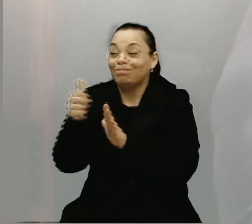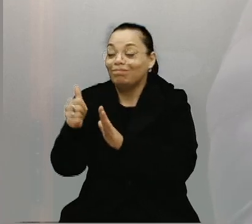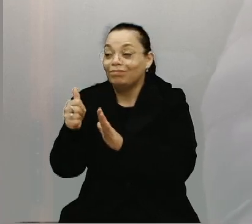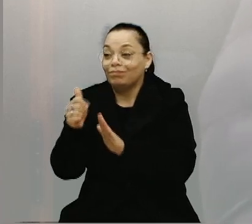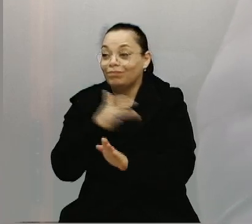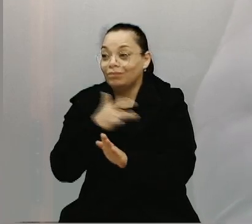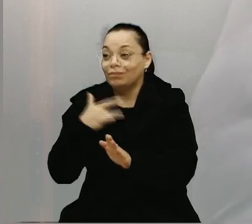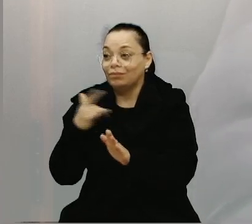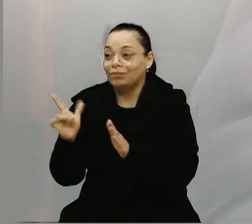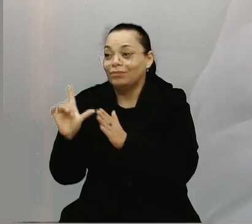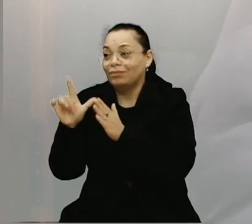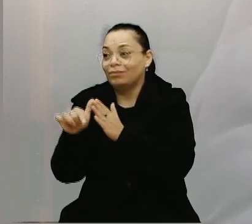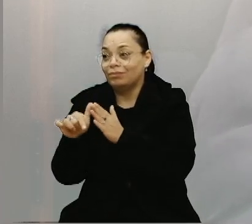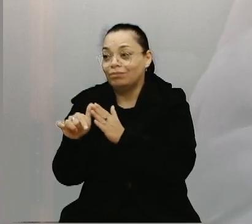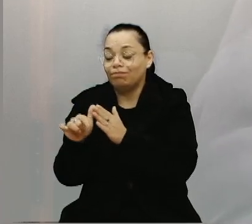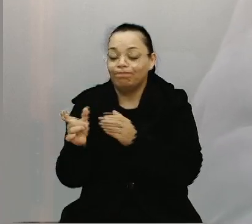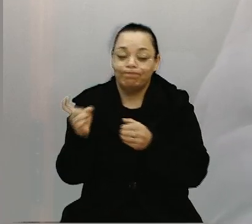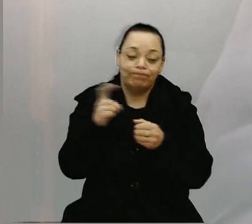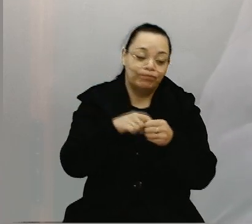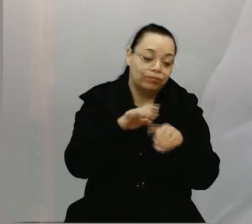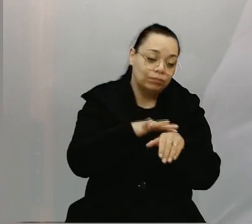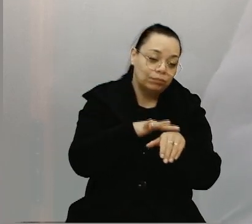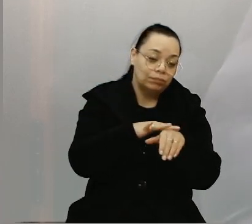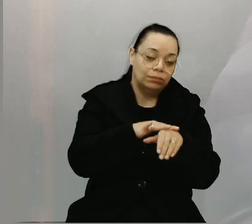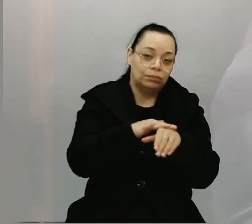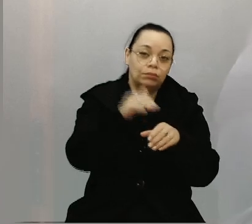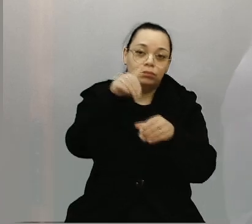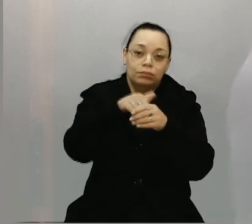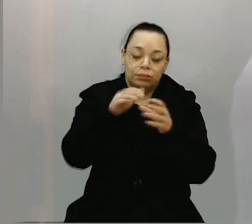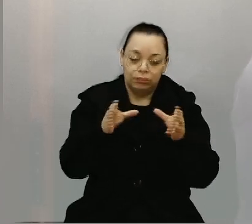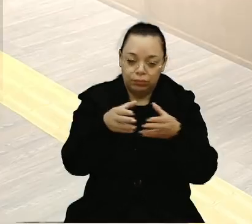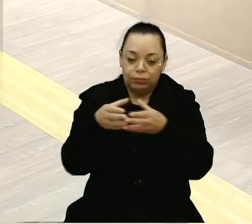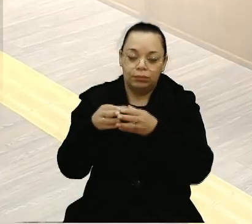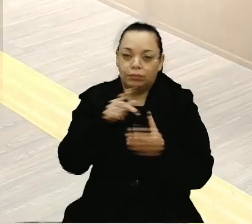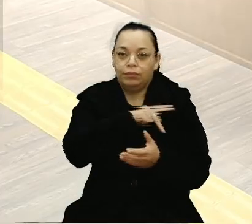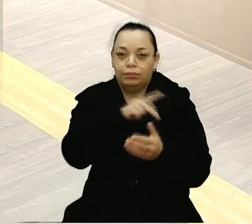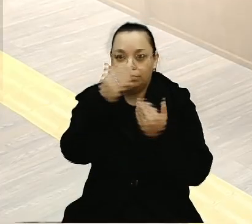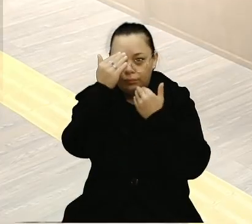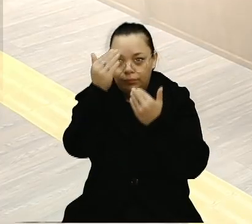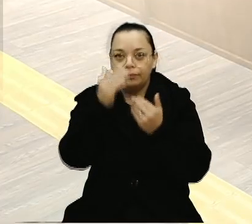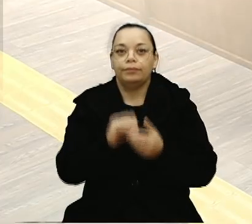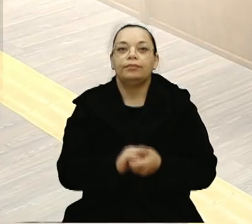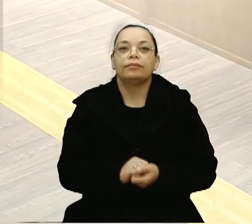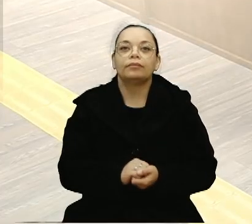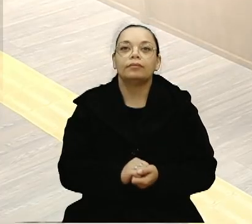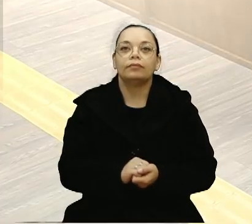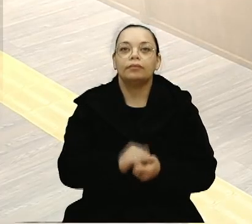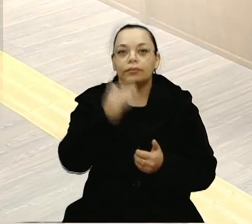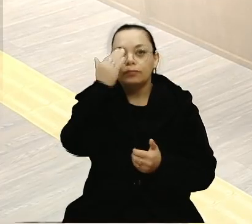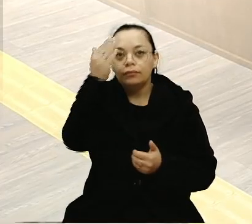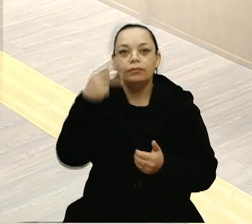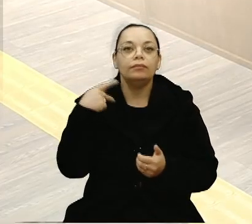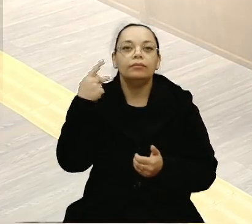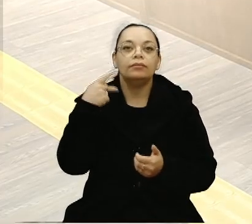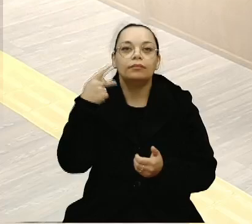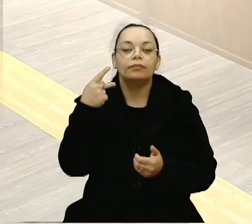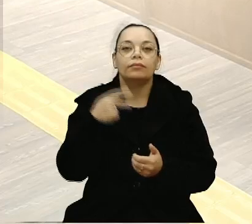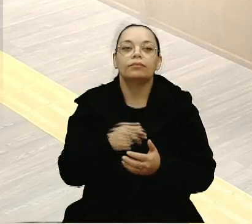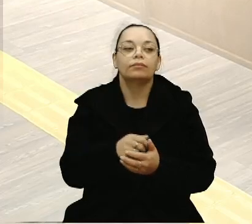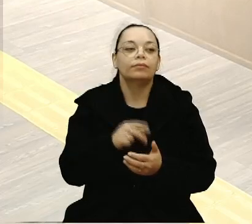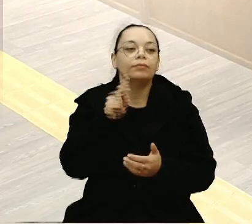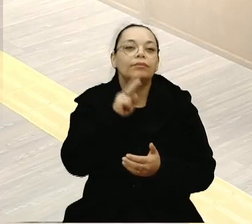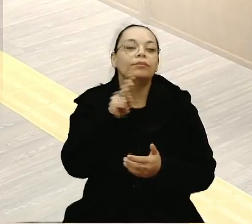voltou. Então quero me somar a esse voto coletivo aí, presidente. Muito obrigado. Obrigado, vereador Renato.